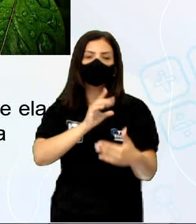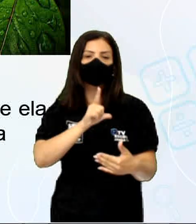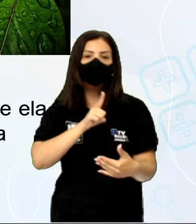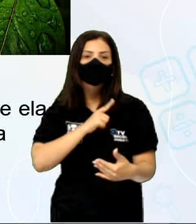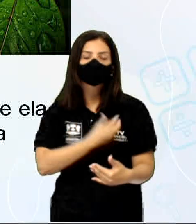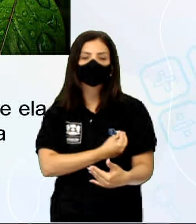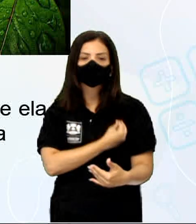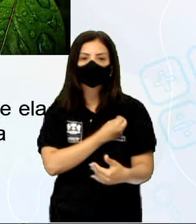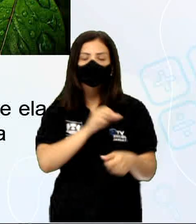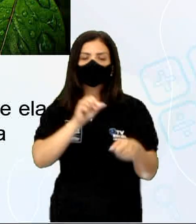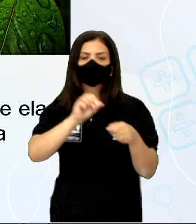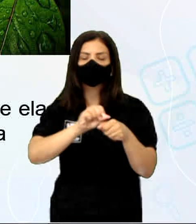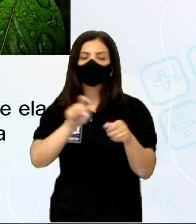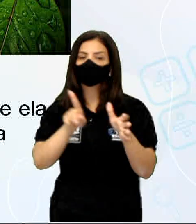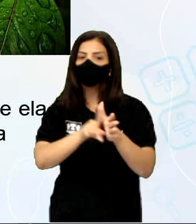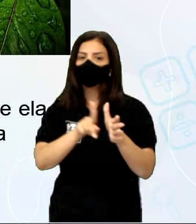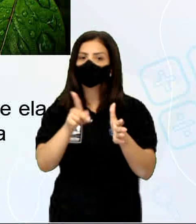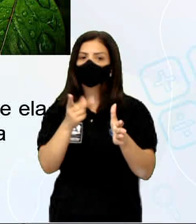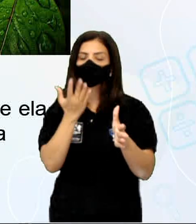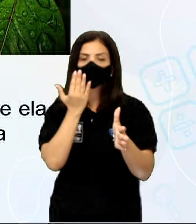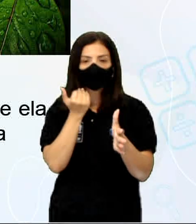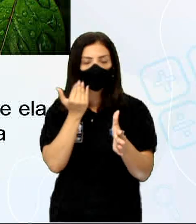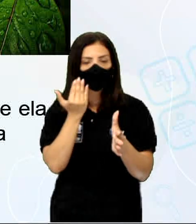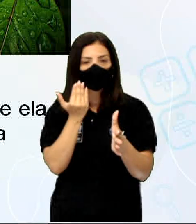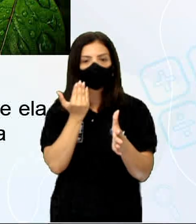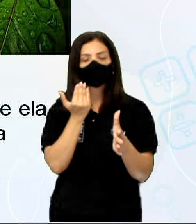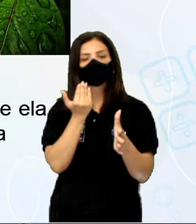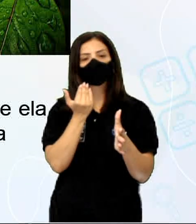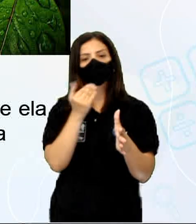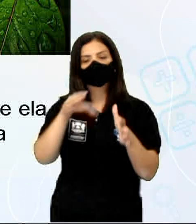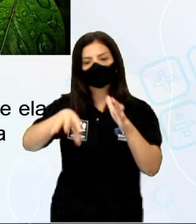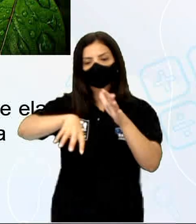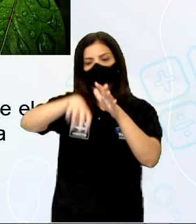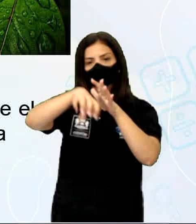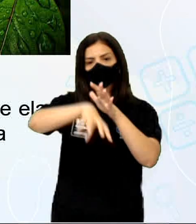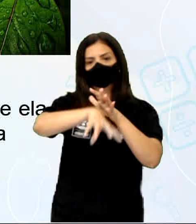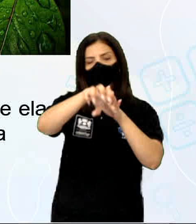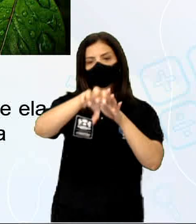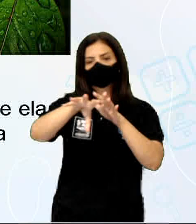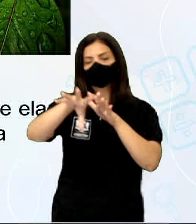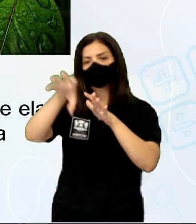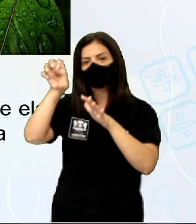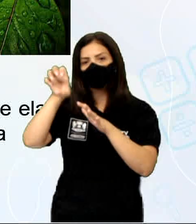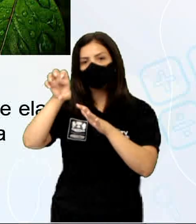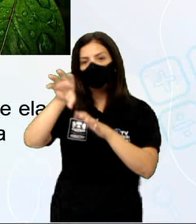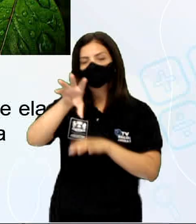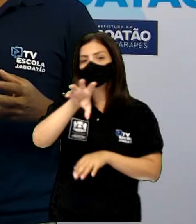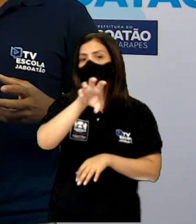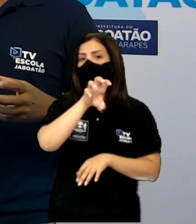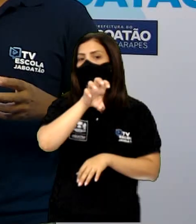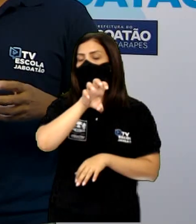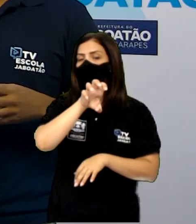a fotossíntese, eles tiram do